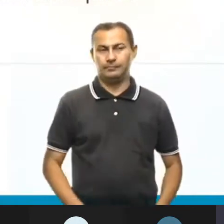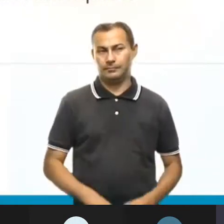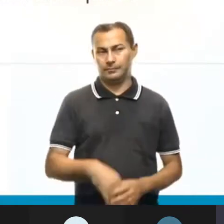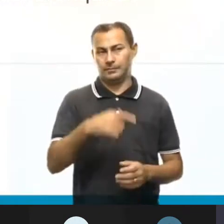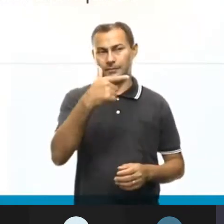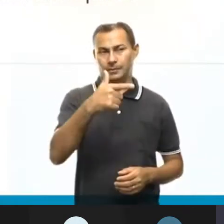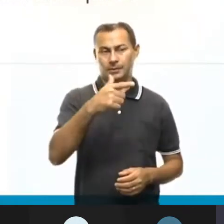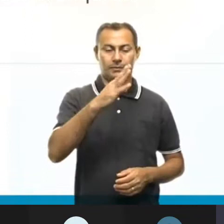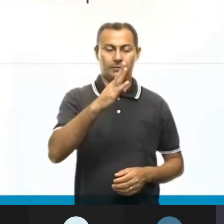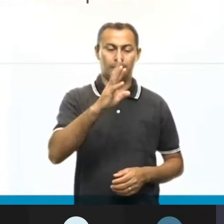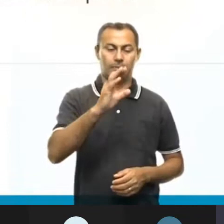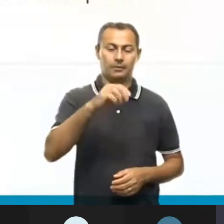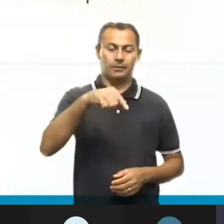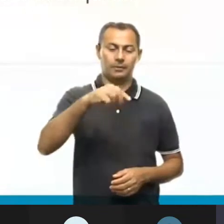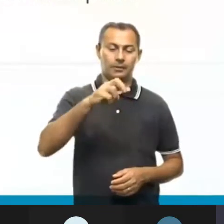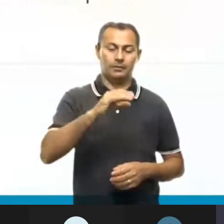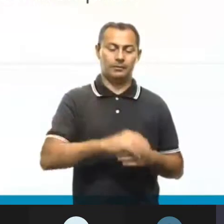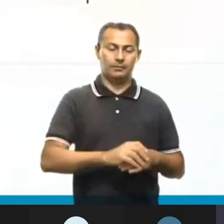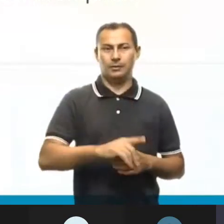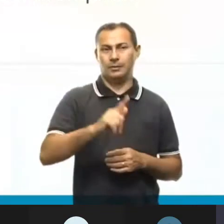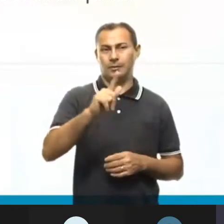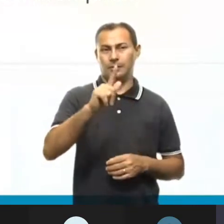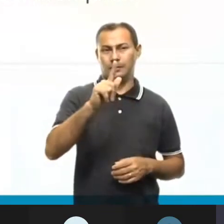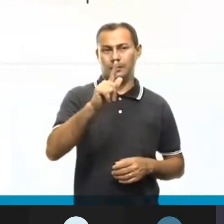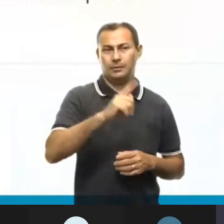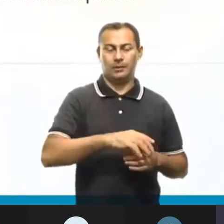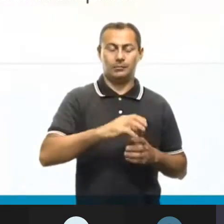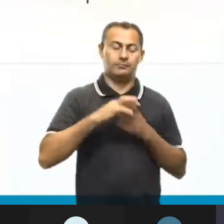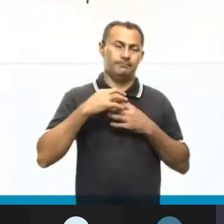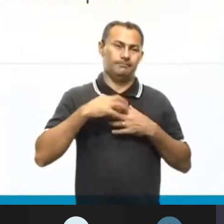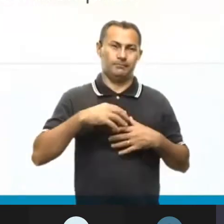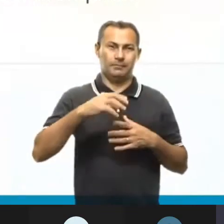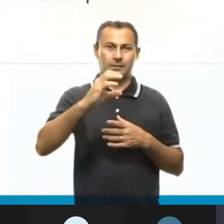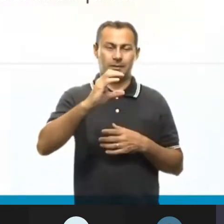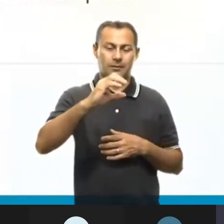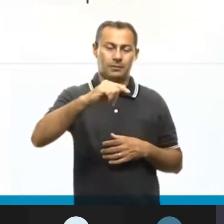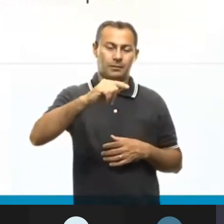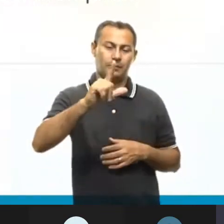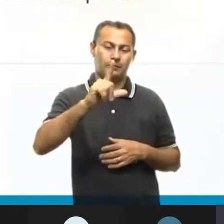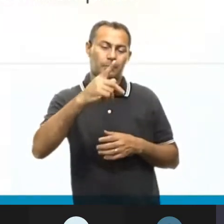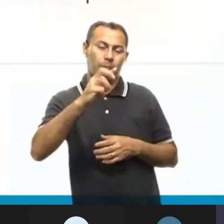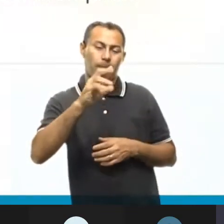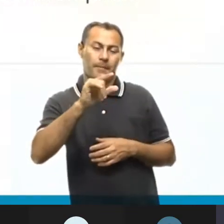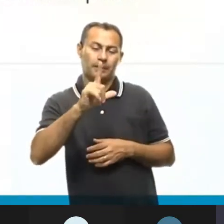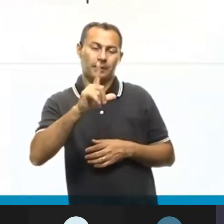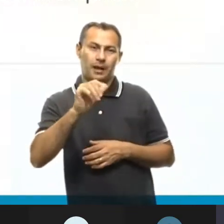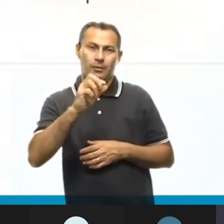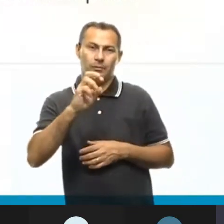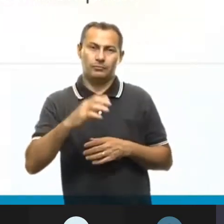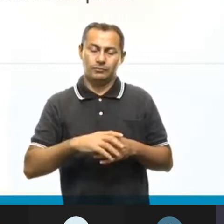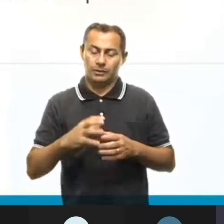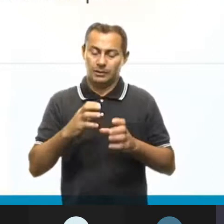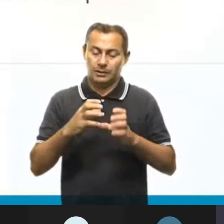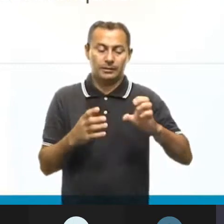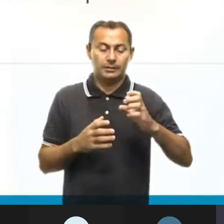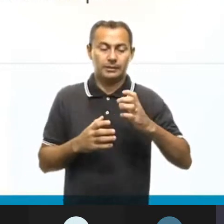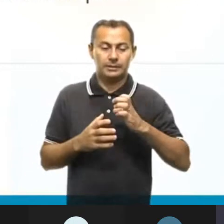ó, em 2 brônquios lobares. Então, eu tenho 3 brônquios lobares do lado esquerdo e 2